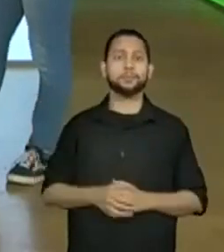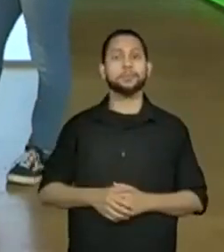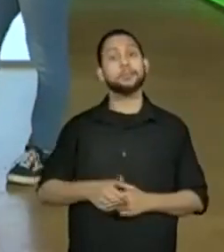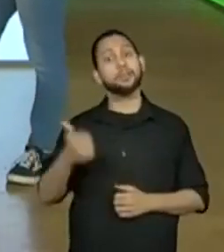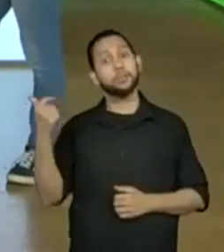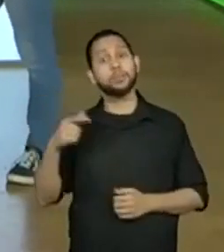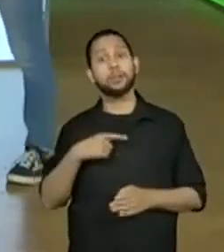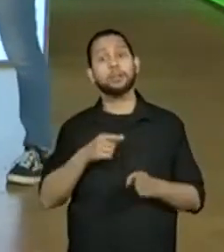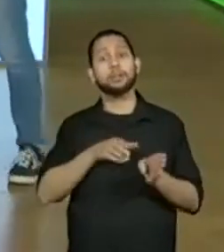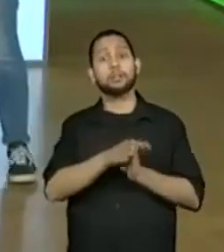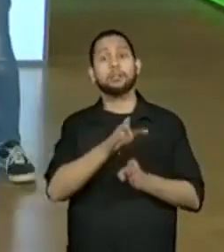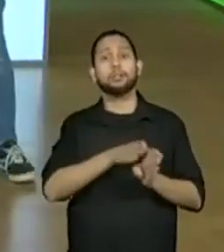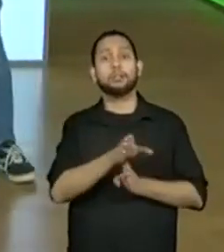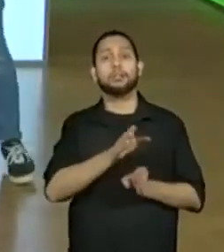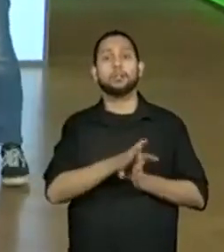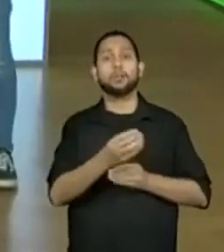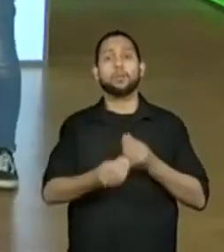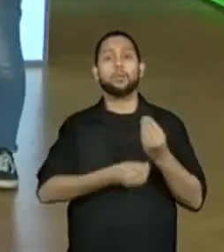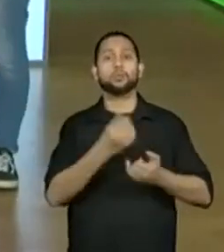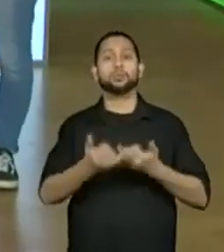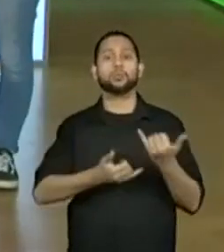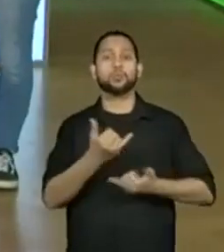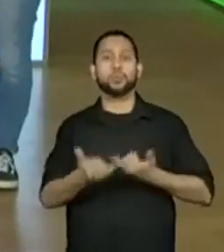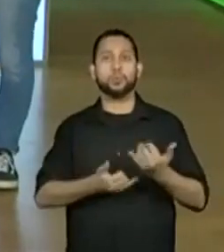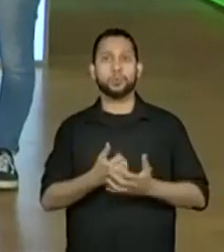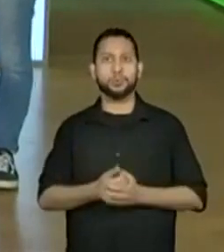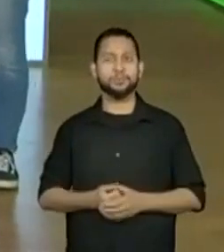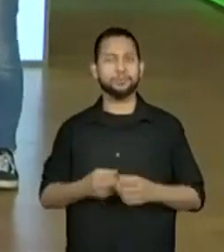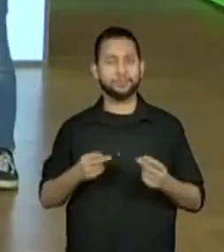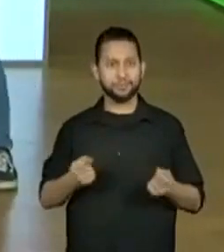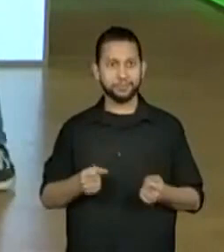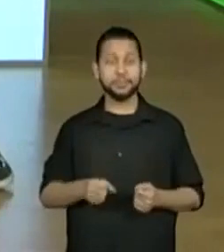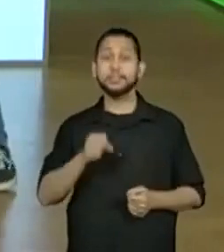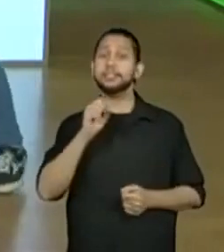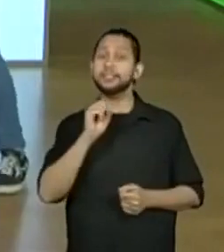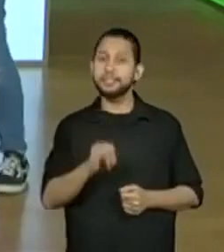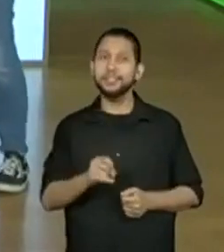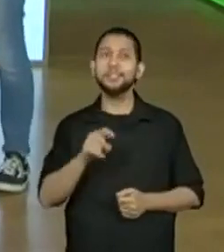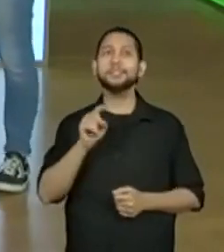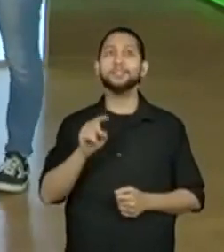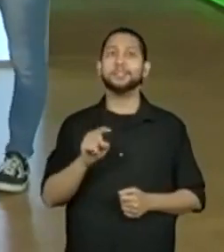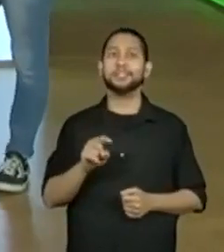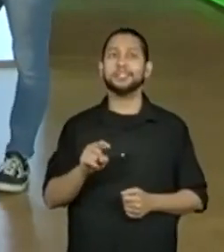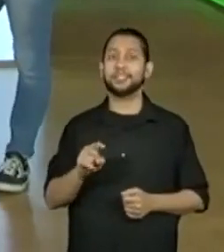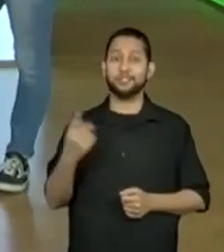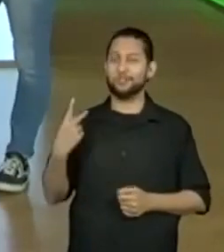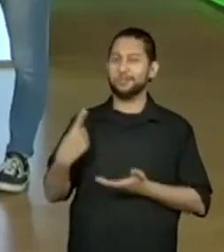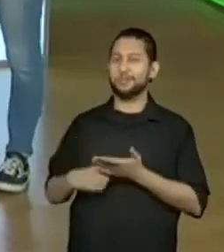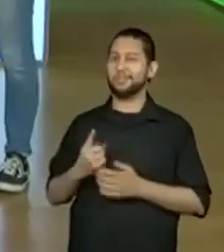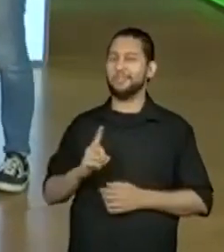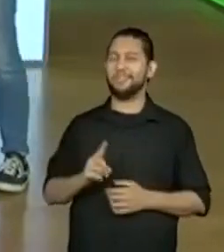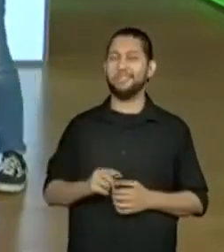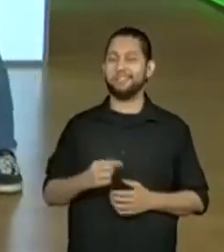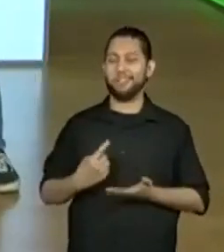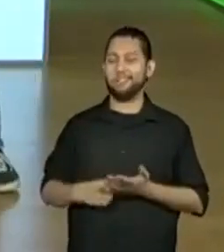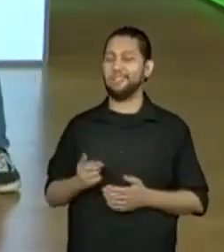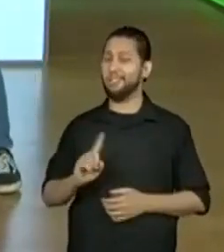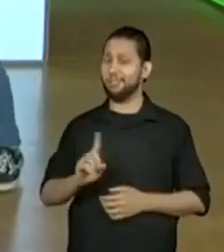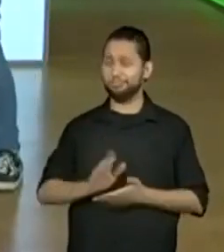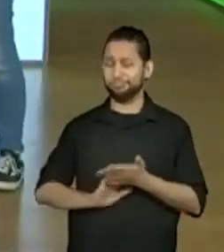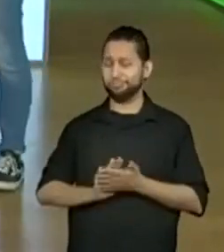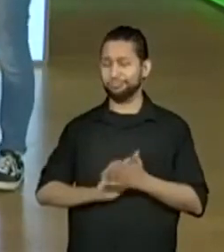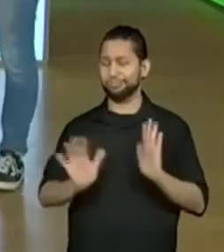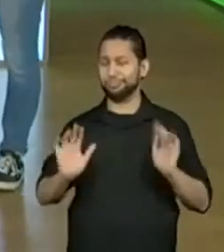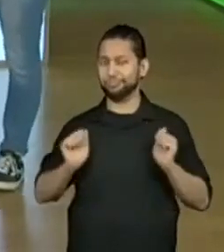Instruções de um jogo. Se você segue todas as... Não foi combinado isso, tá? Só para avisar que isso não foi